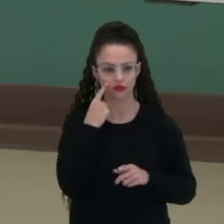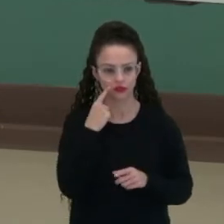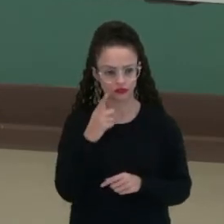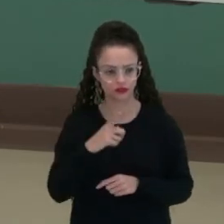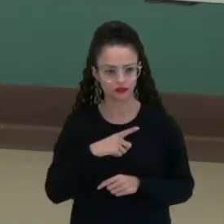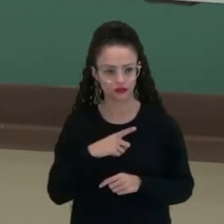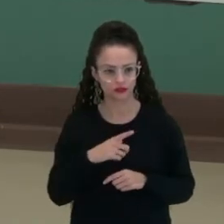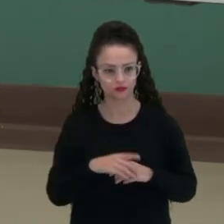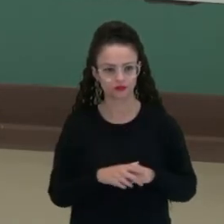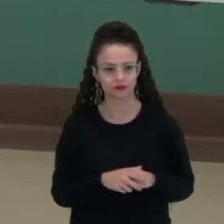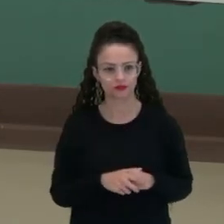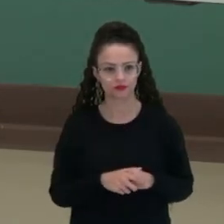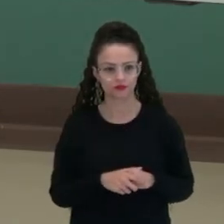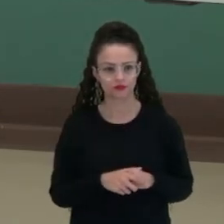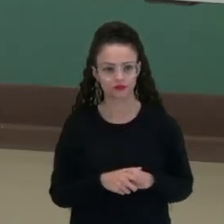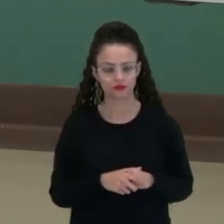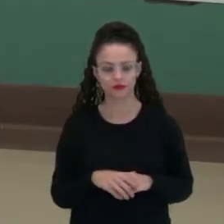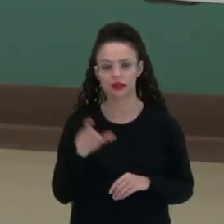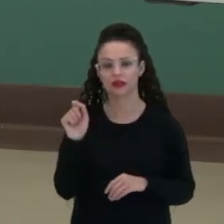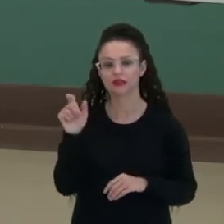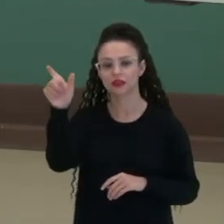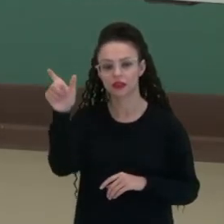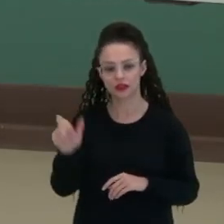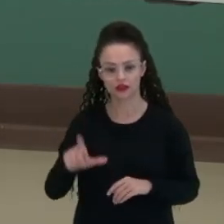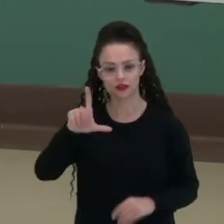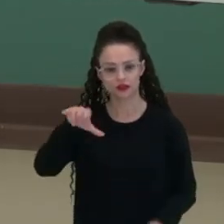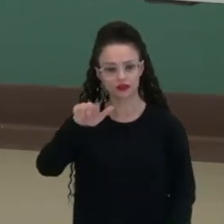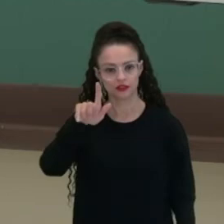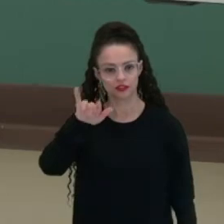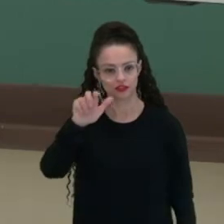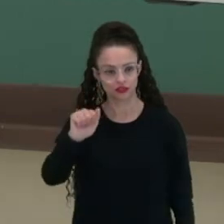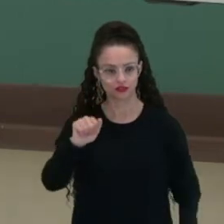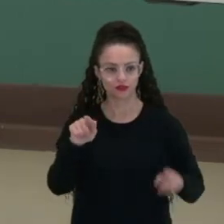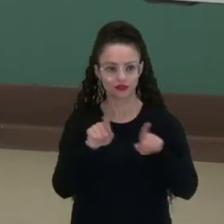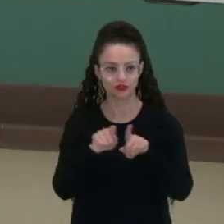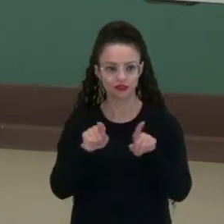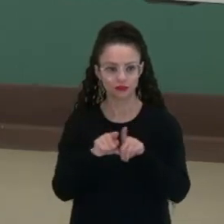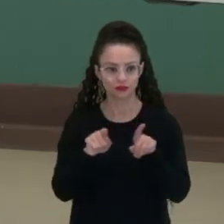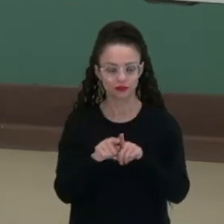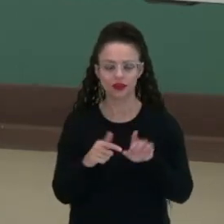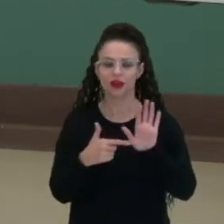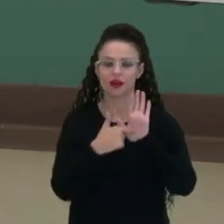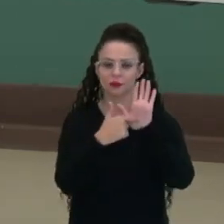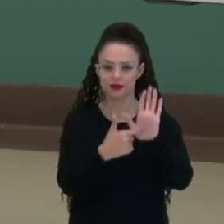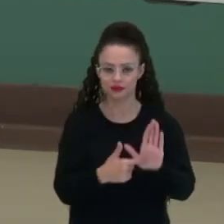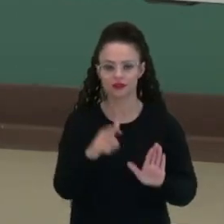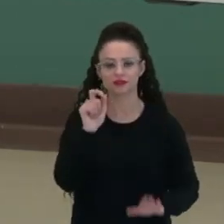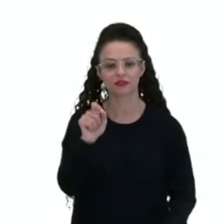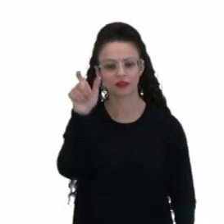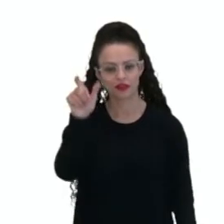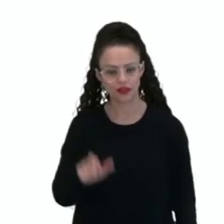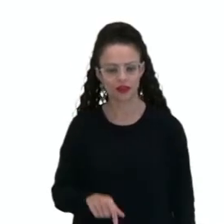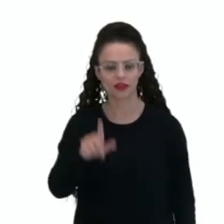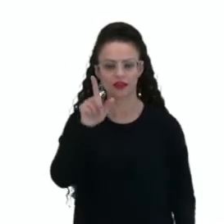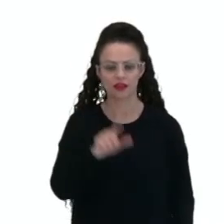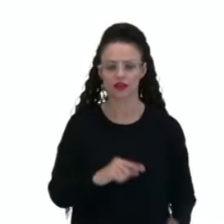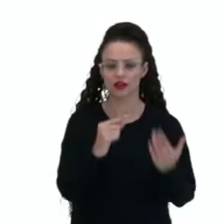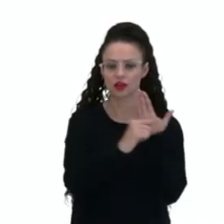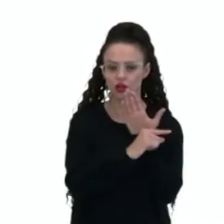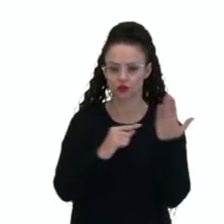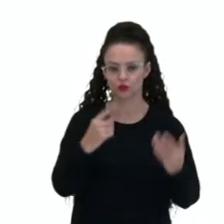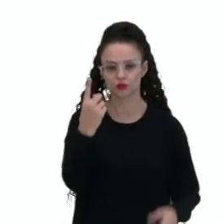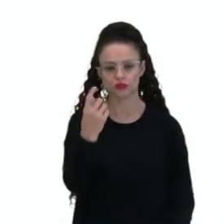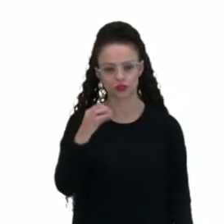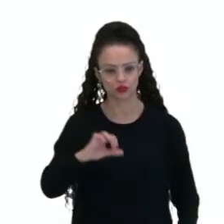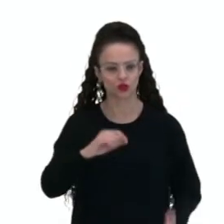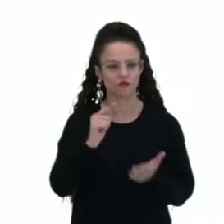fala. Quem é ela? Lígia. E aqui, ó, apresenta. Lígia Fagundes é autora de